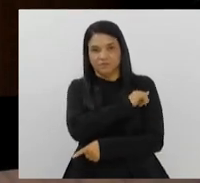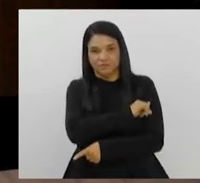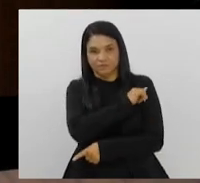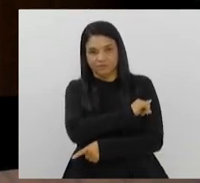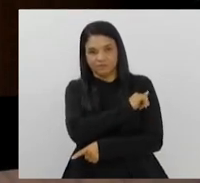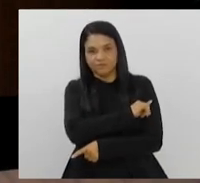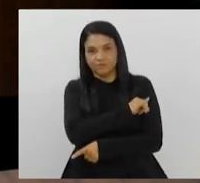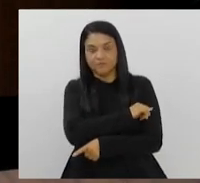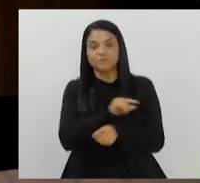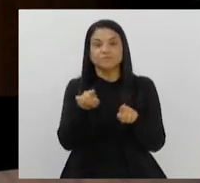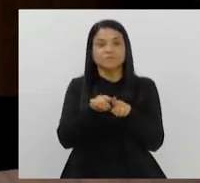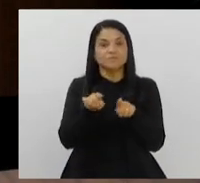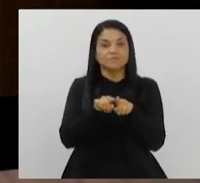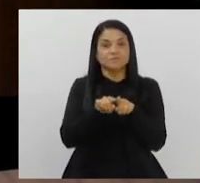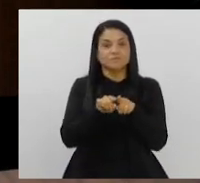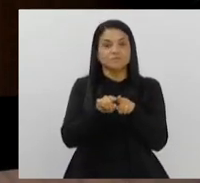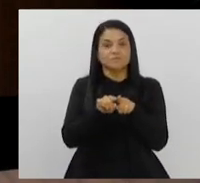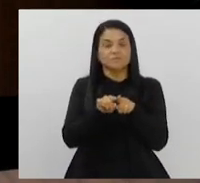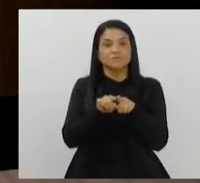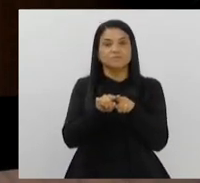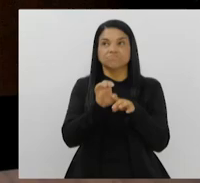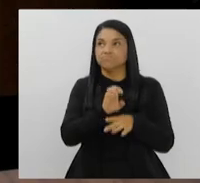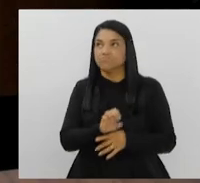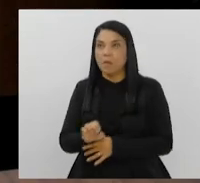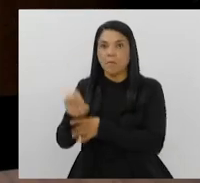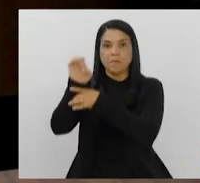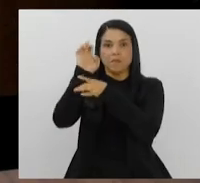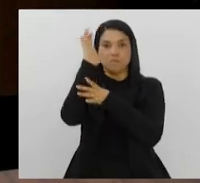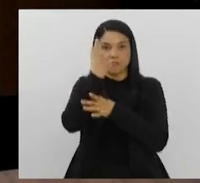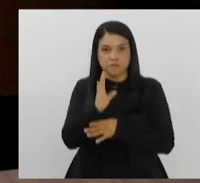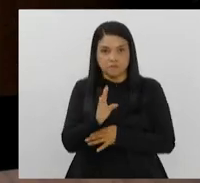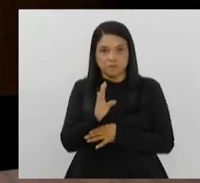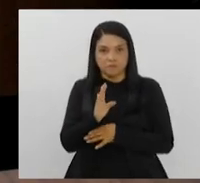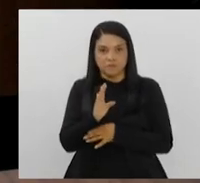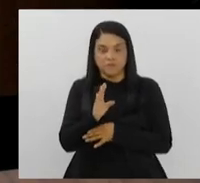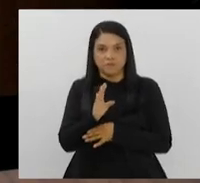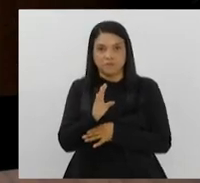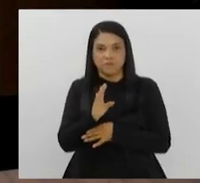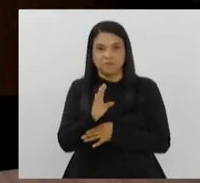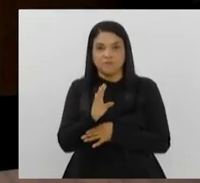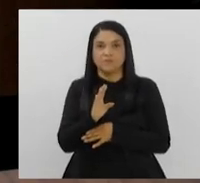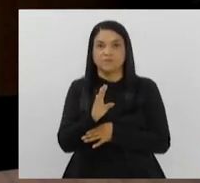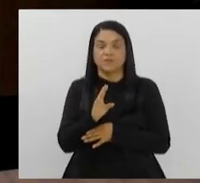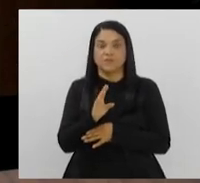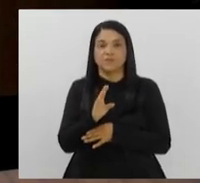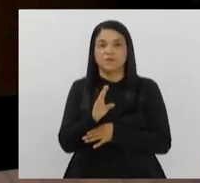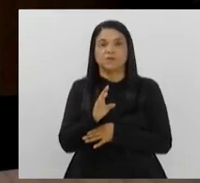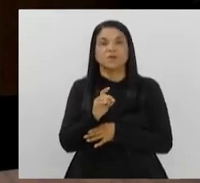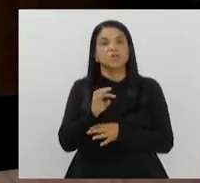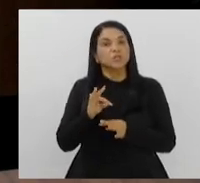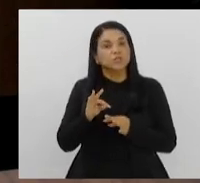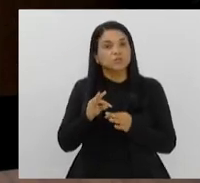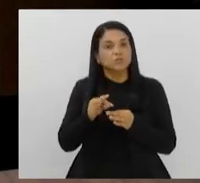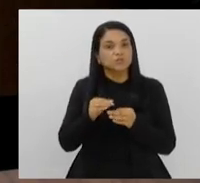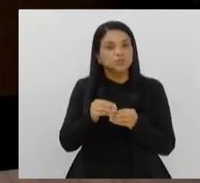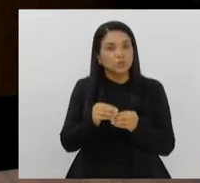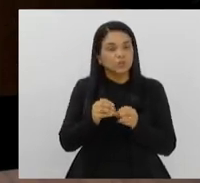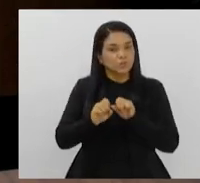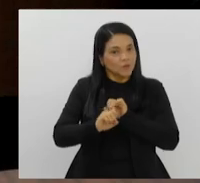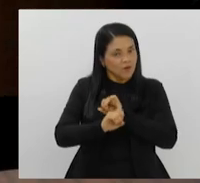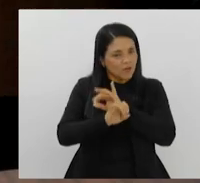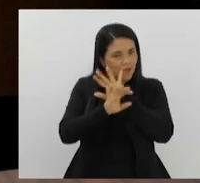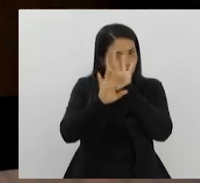Janeiro, mas também como Estado brasileiro. Né? Porque, cá entre nós, com toda